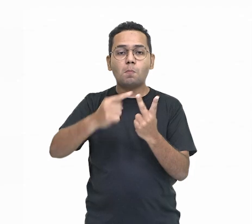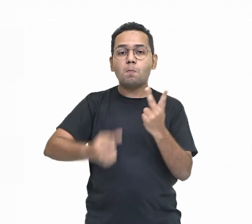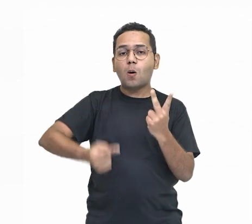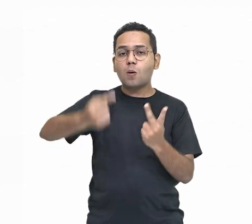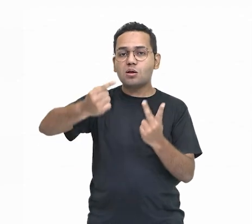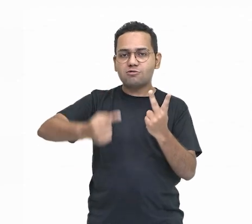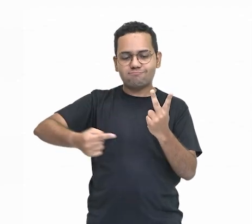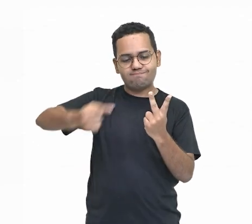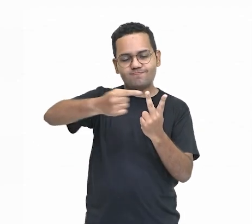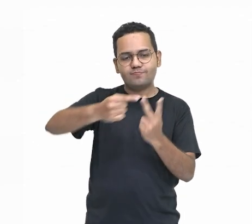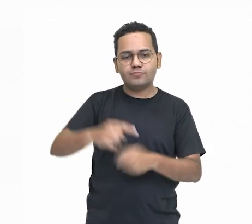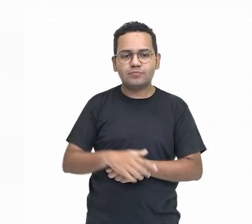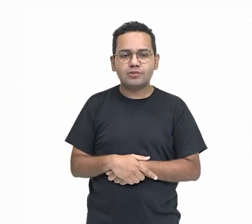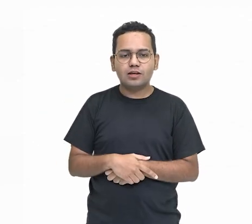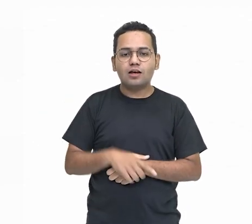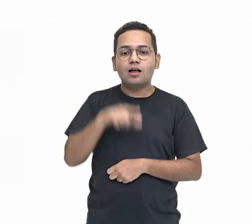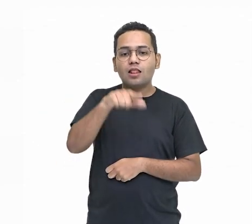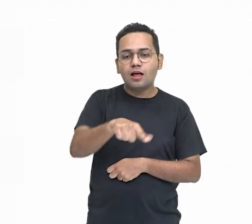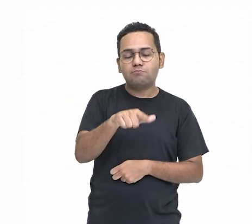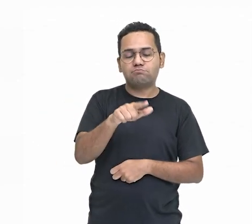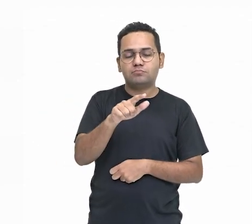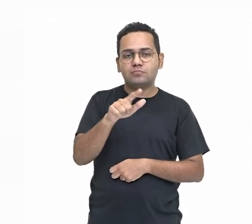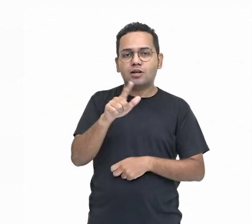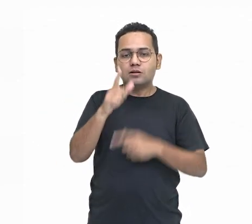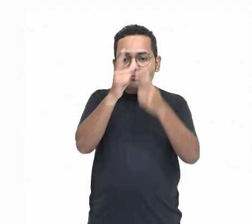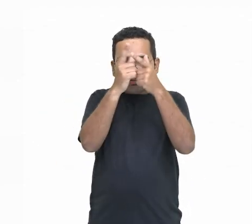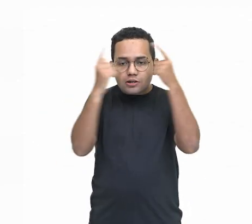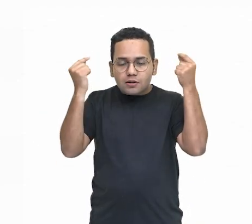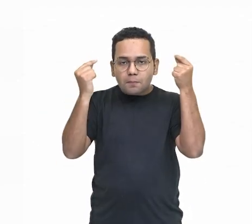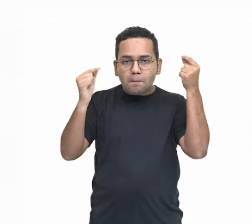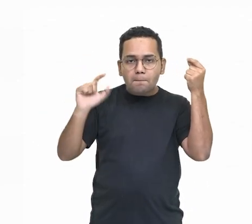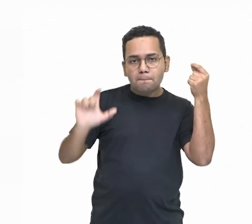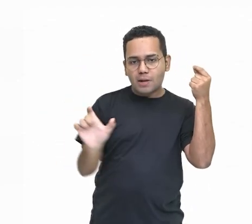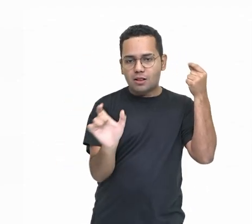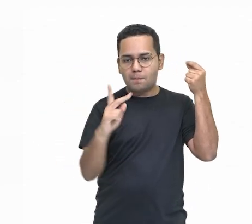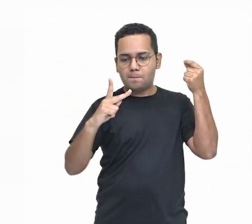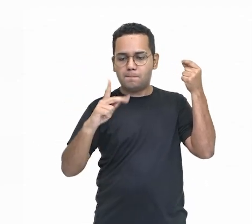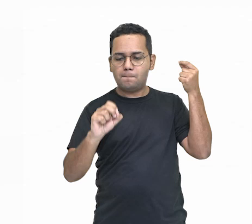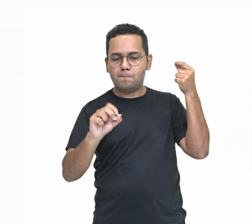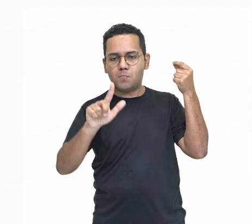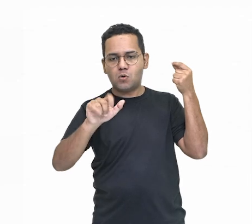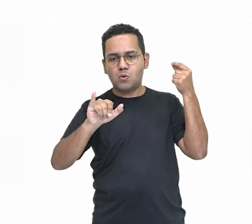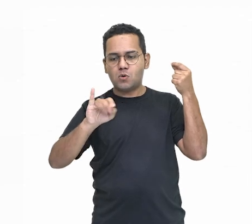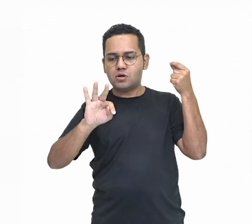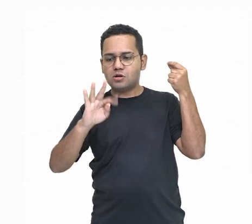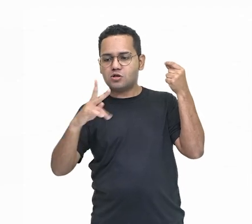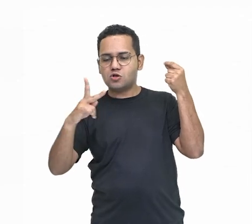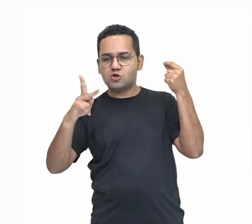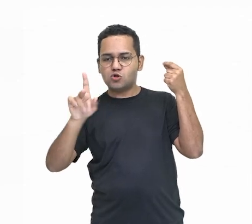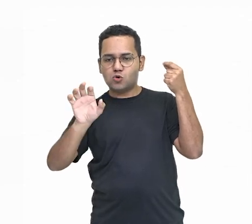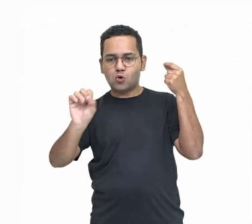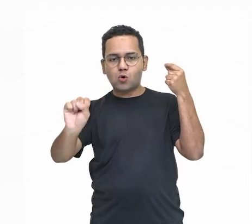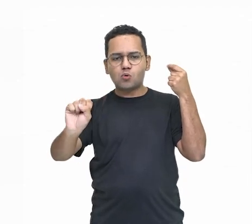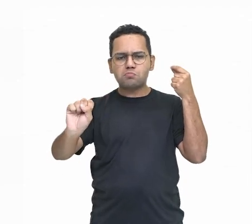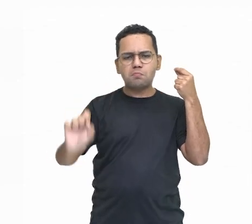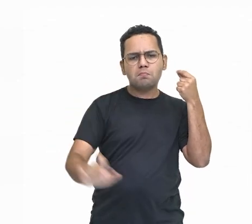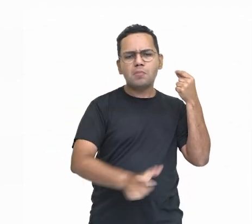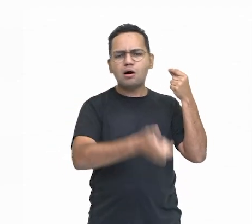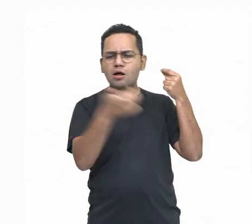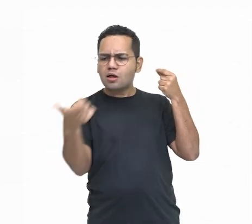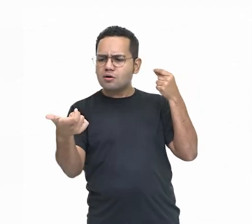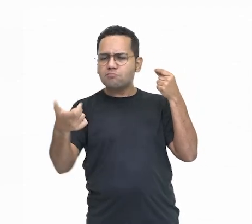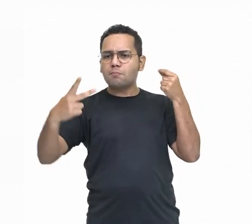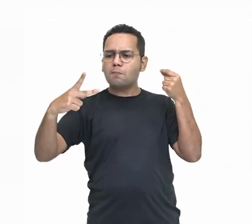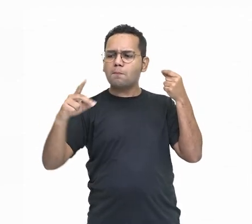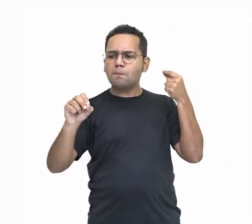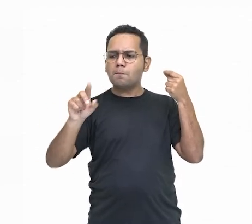política vem do grego politikos, isto é, aquele que participa da vida da polis. O que é a polis?